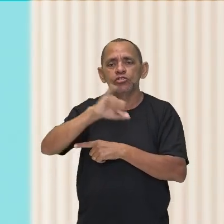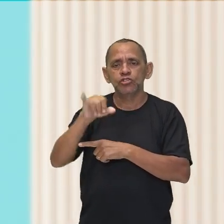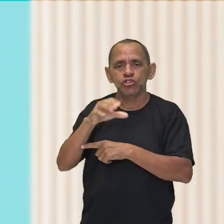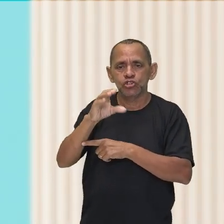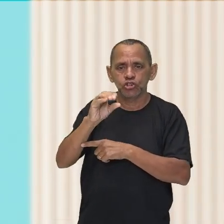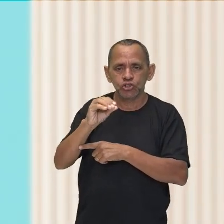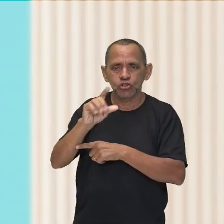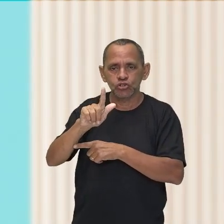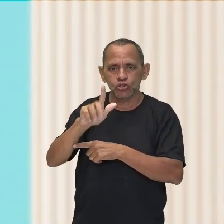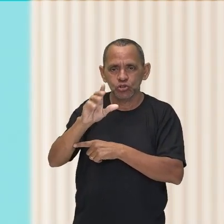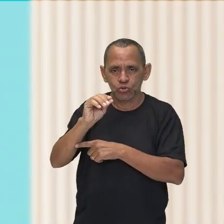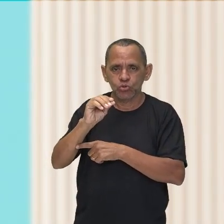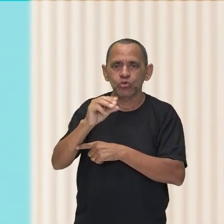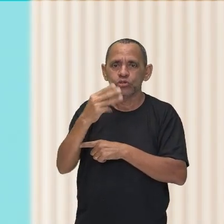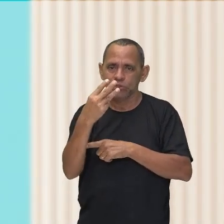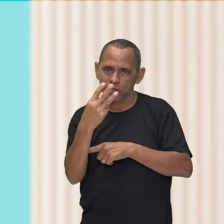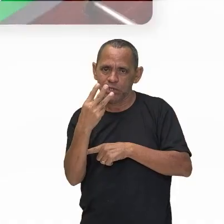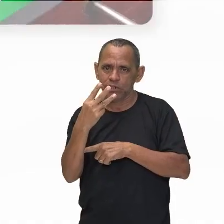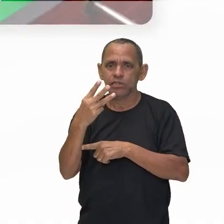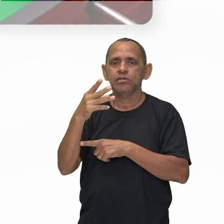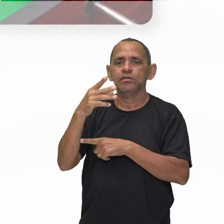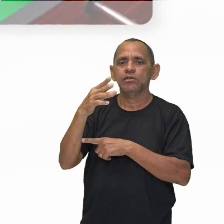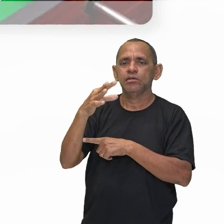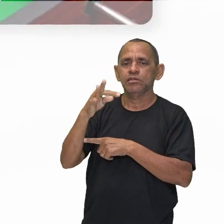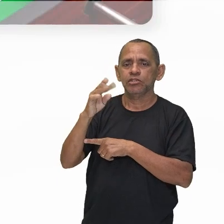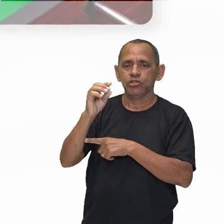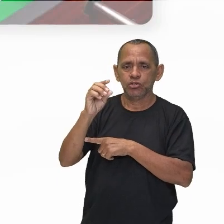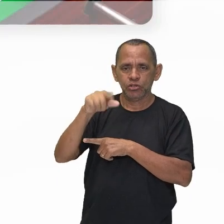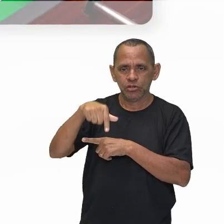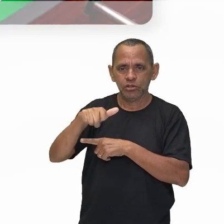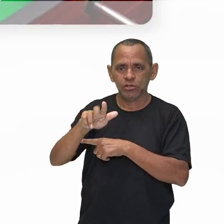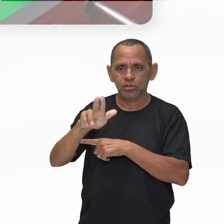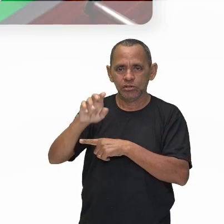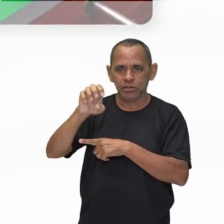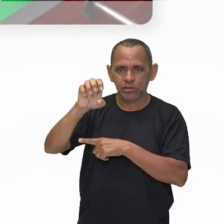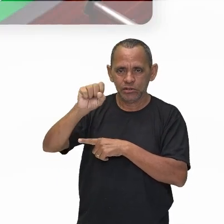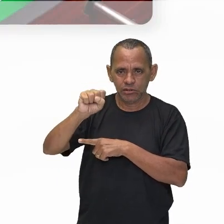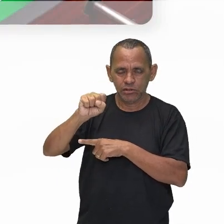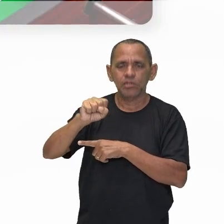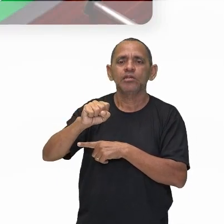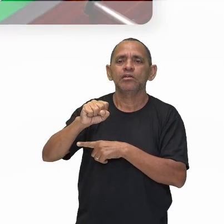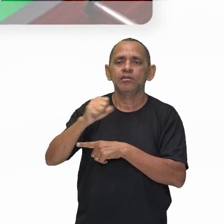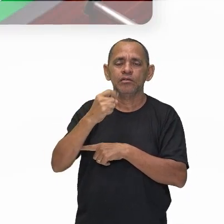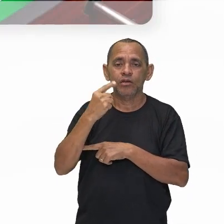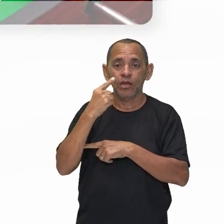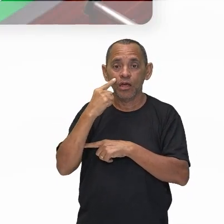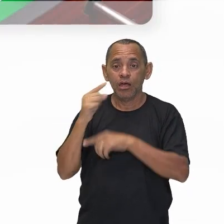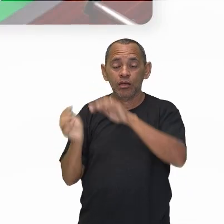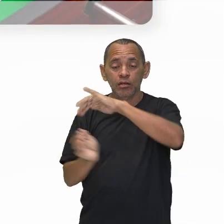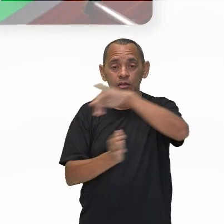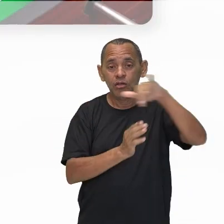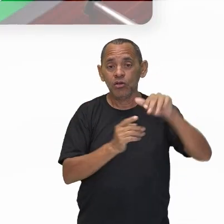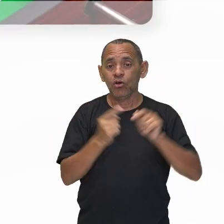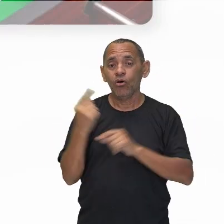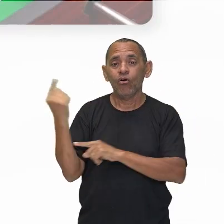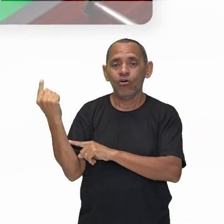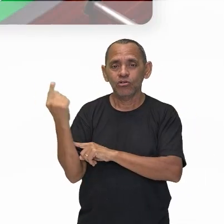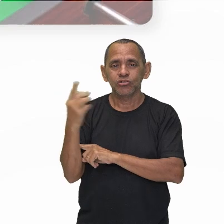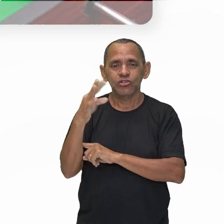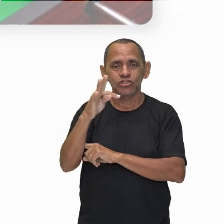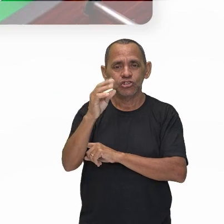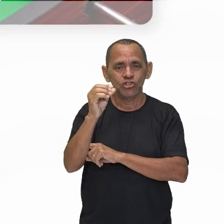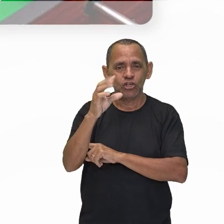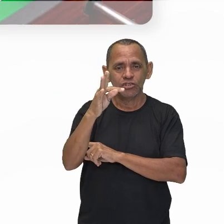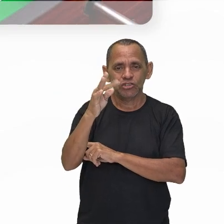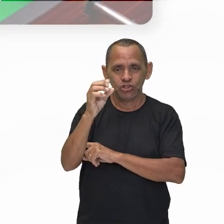por último, nós temos aí o pebolim. Então, o pebolim é também conhecido como totó ou futebol de